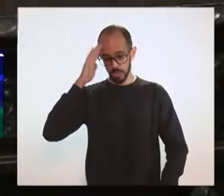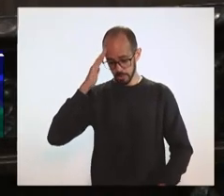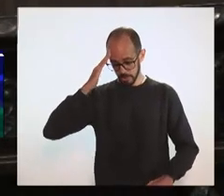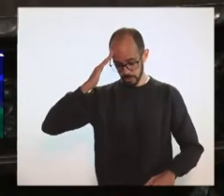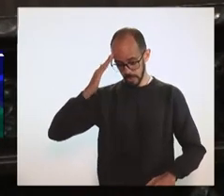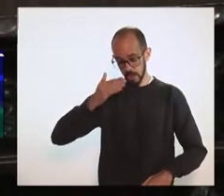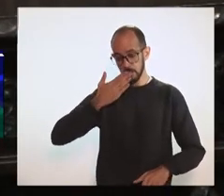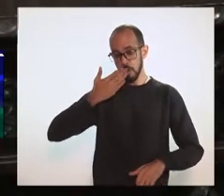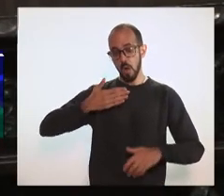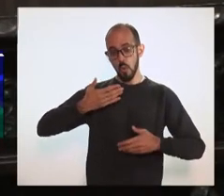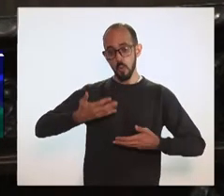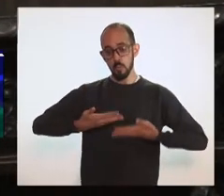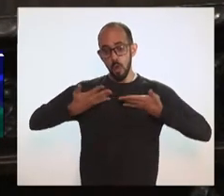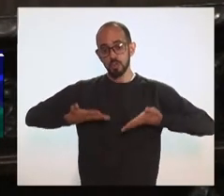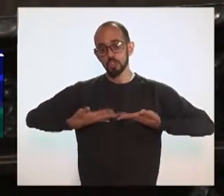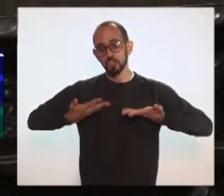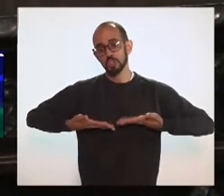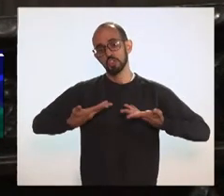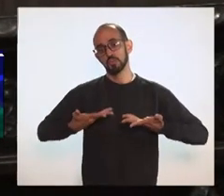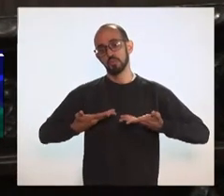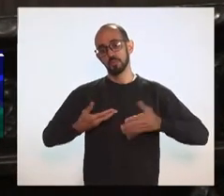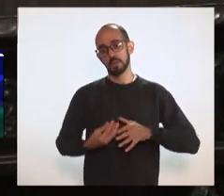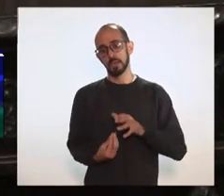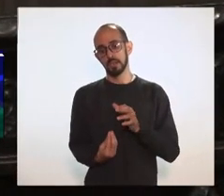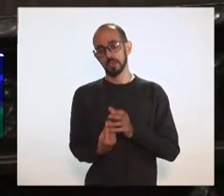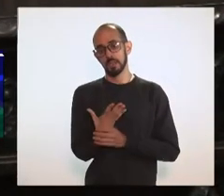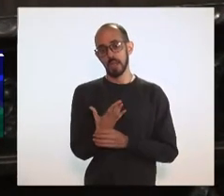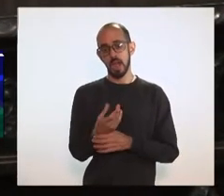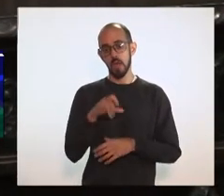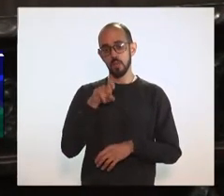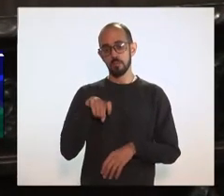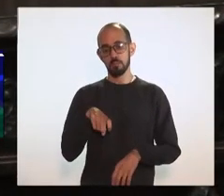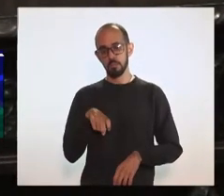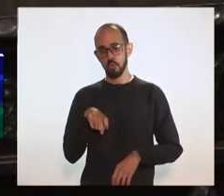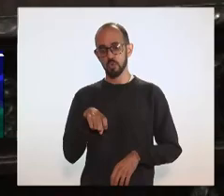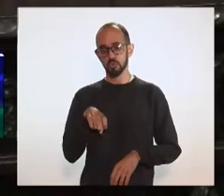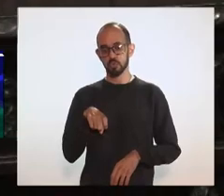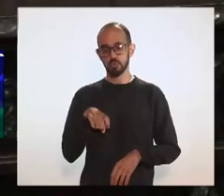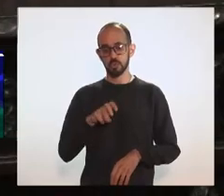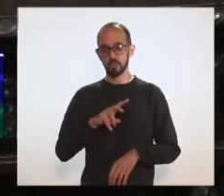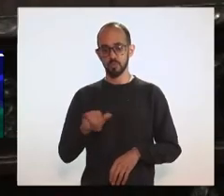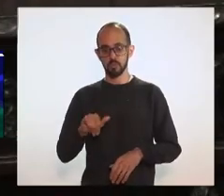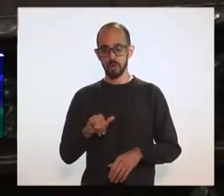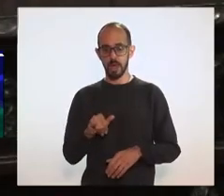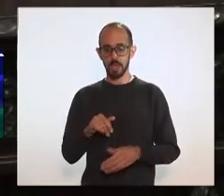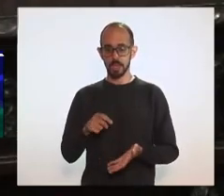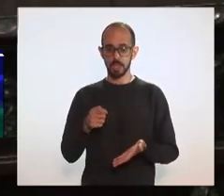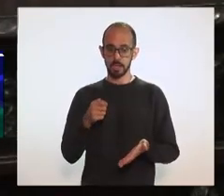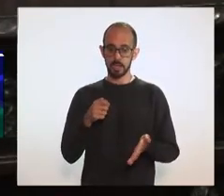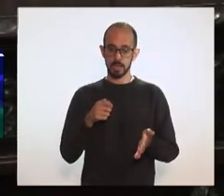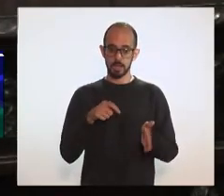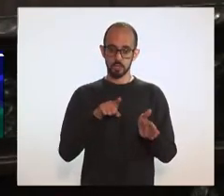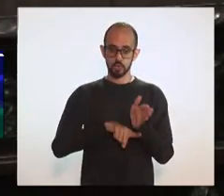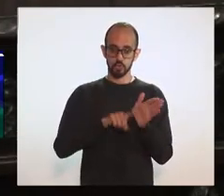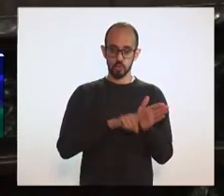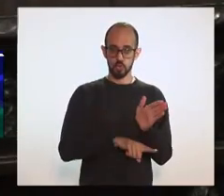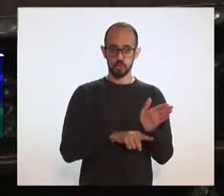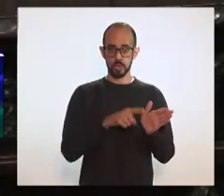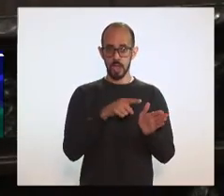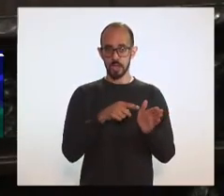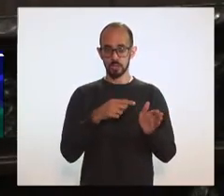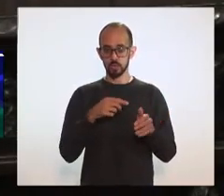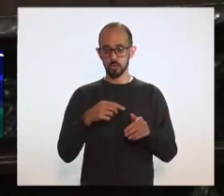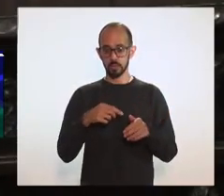motivação para se criar um imposto que vai incidir sobre esse tipo de